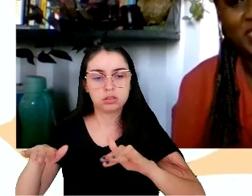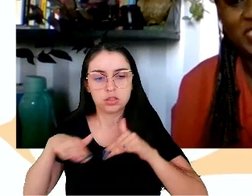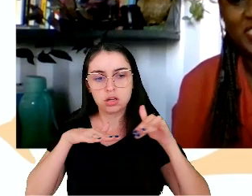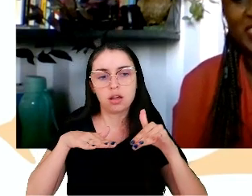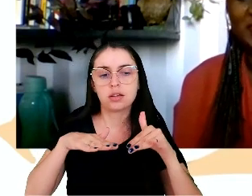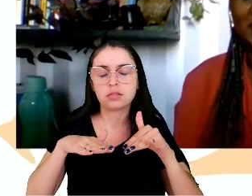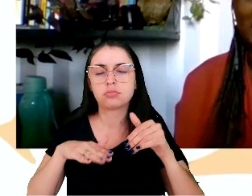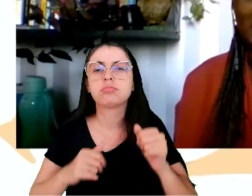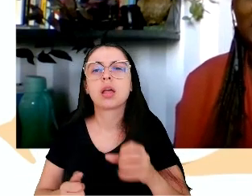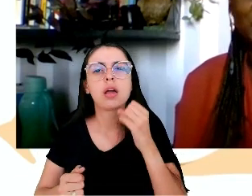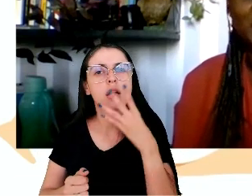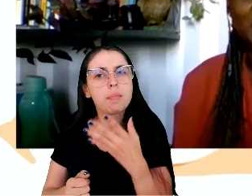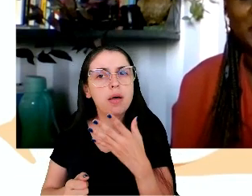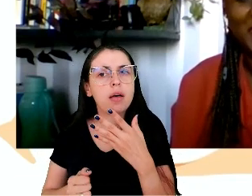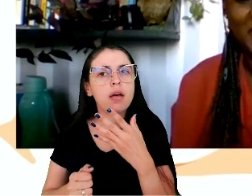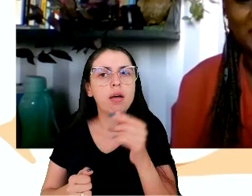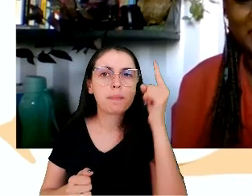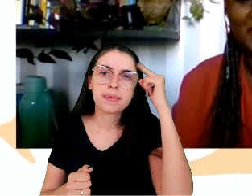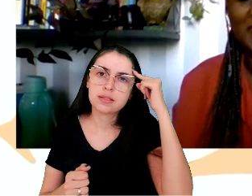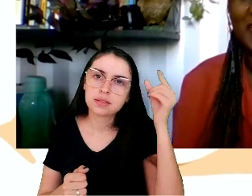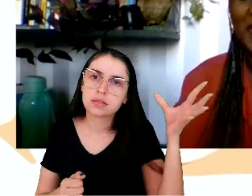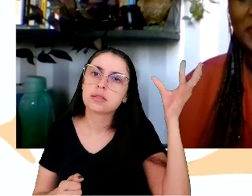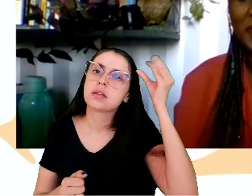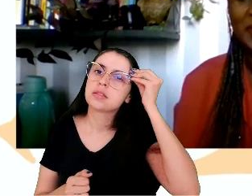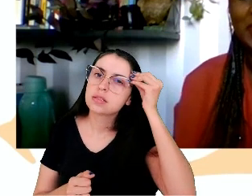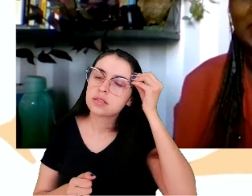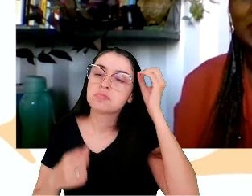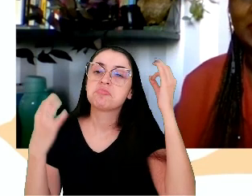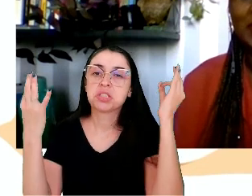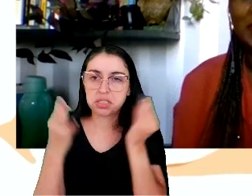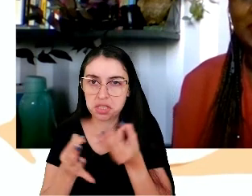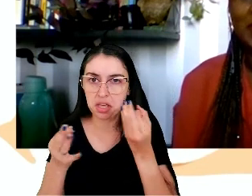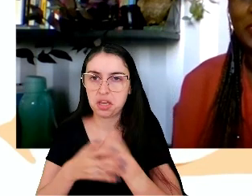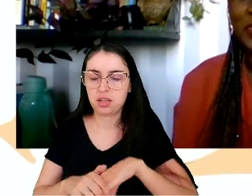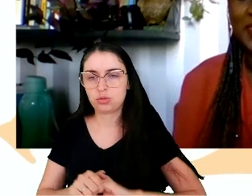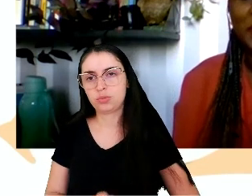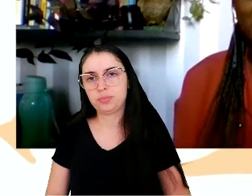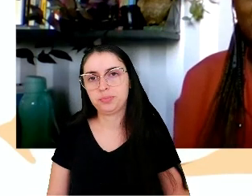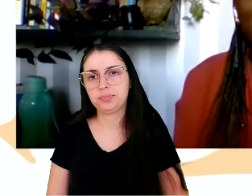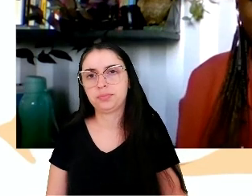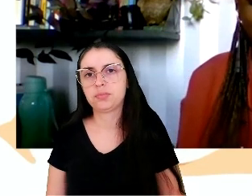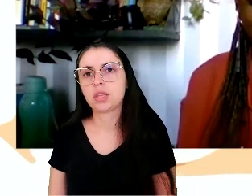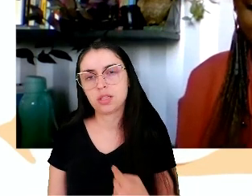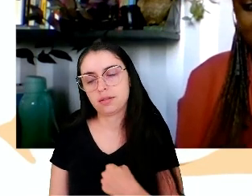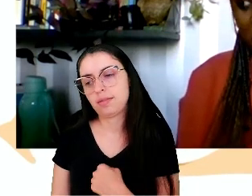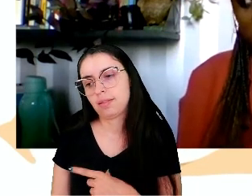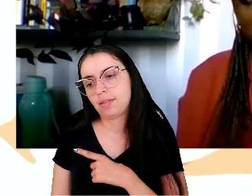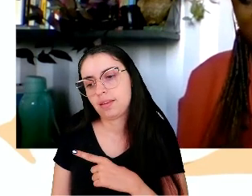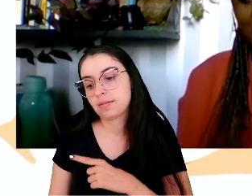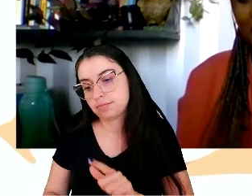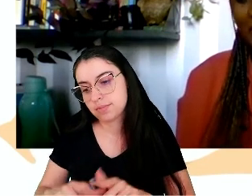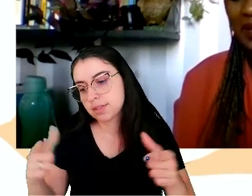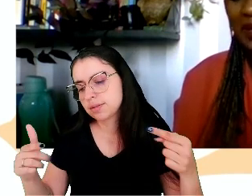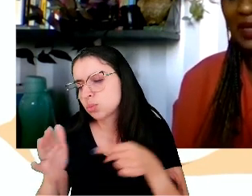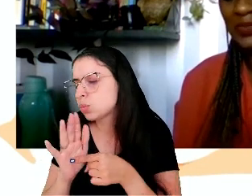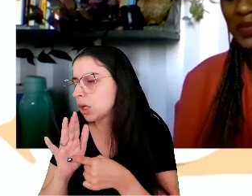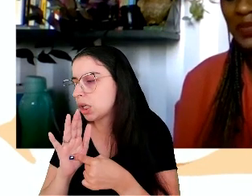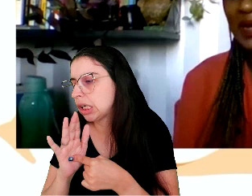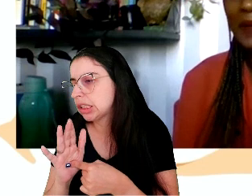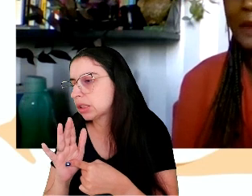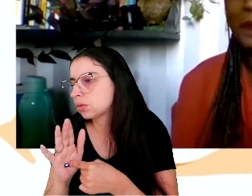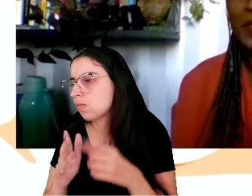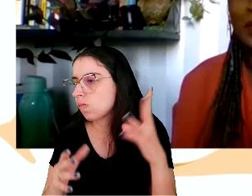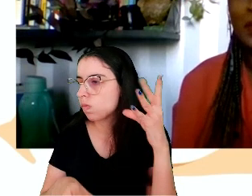seja positiva, as coisas vão dar certo. Então, nós temos mais esse ponto